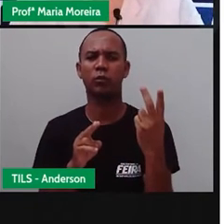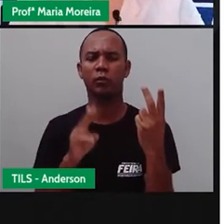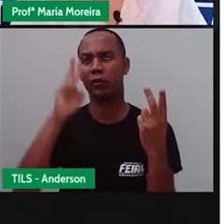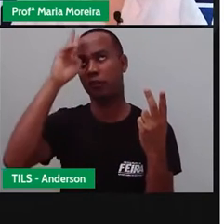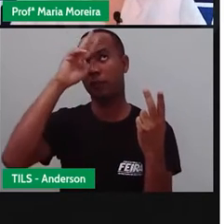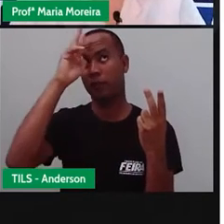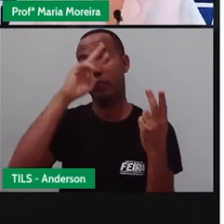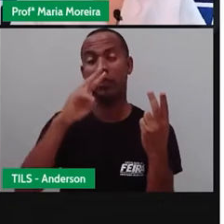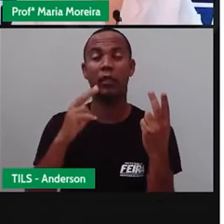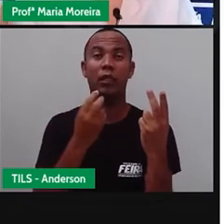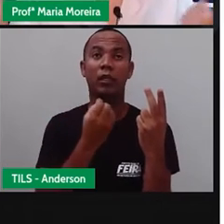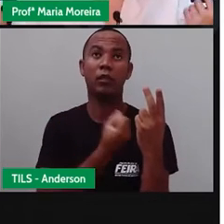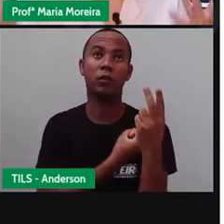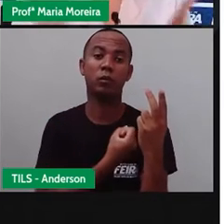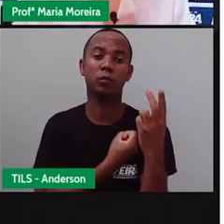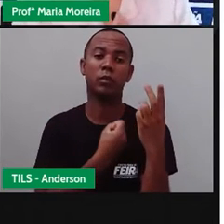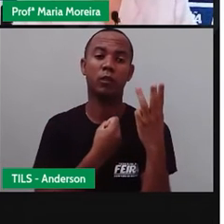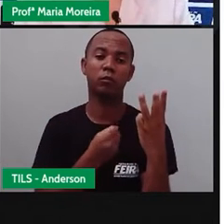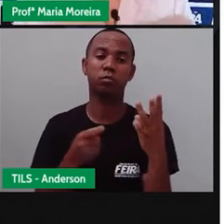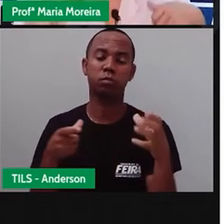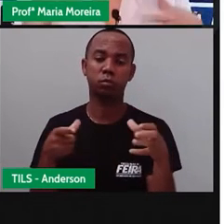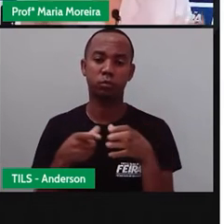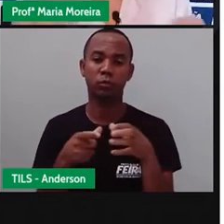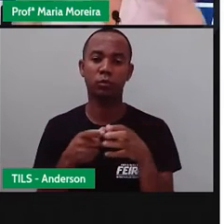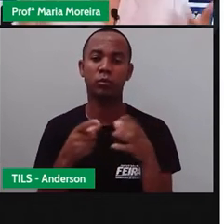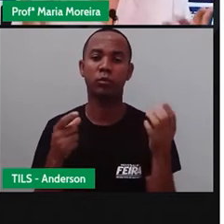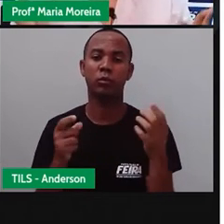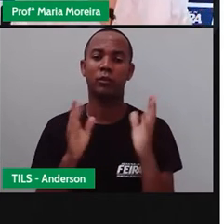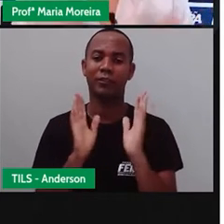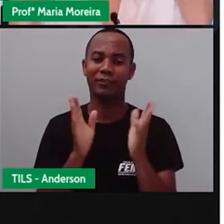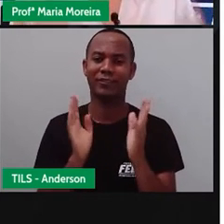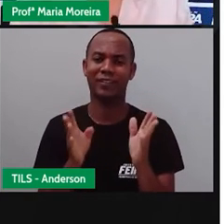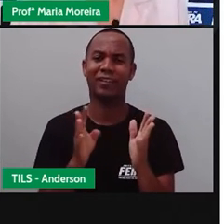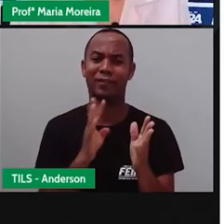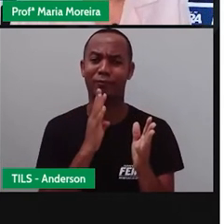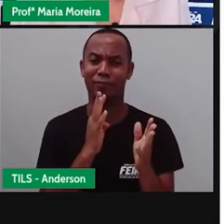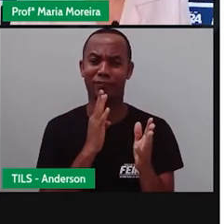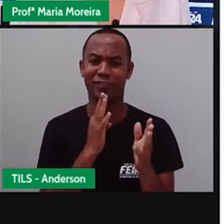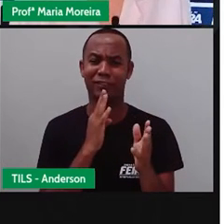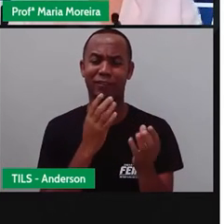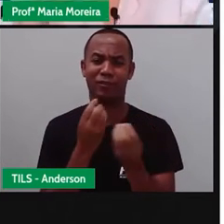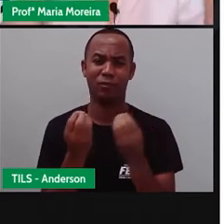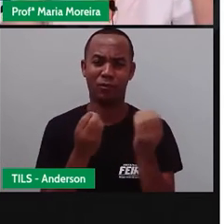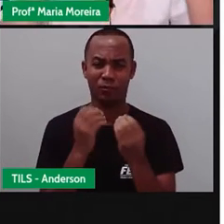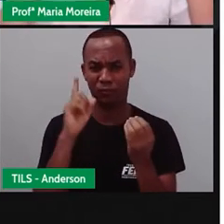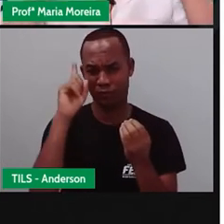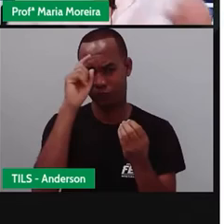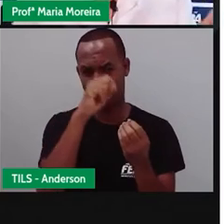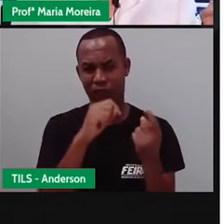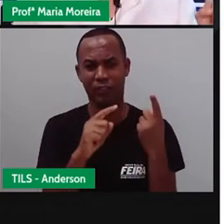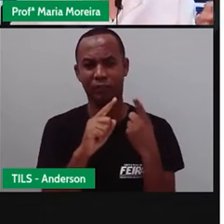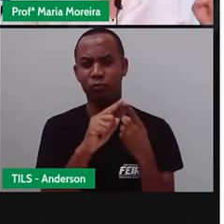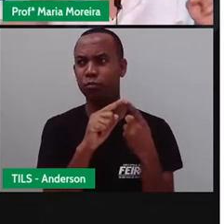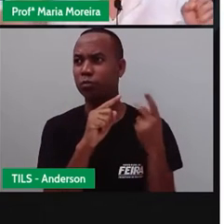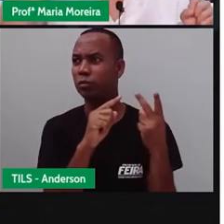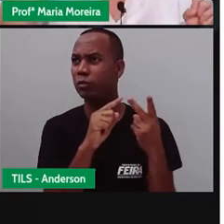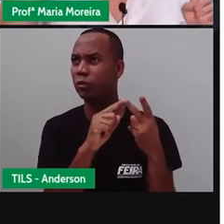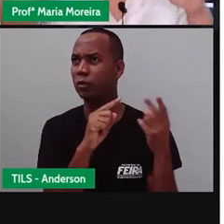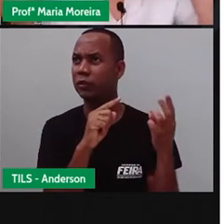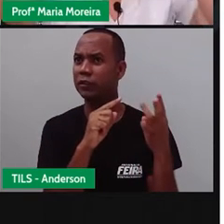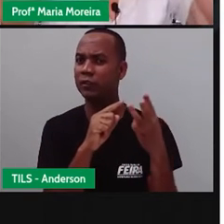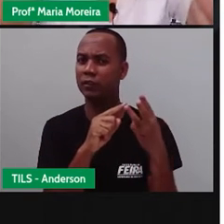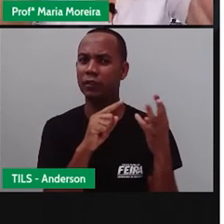para quem nos números né e a gente sabe contar inclusive após Jauri Então você ficar não tá com dificuldade tenta contar nos beijinhos